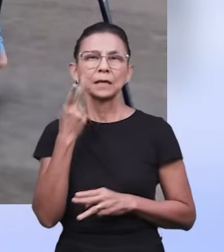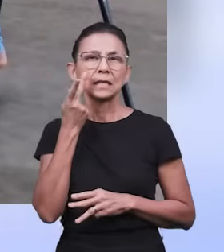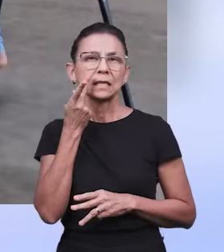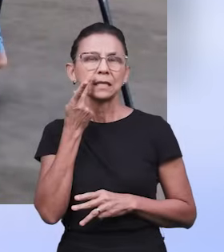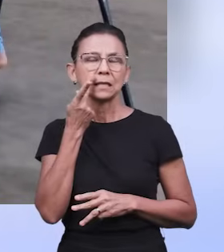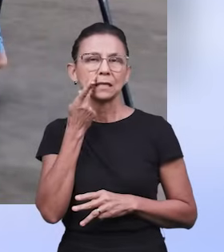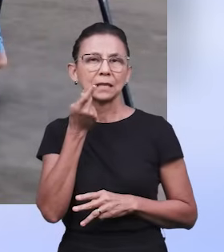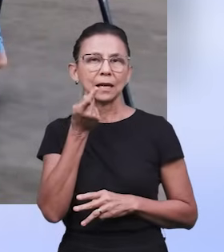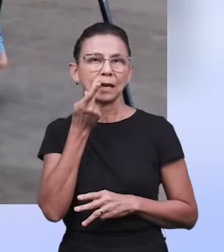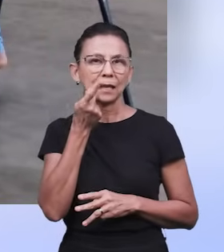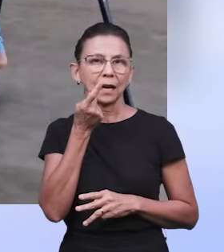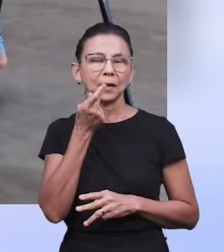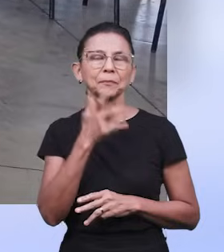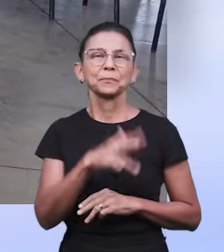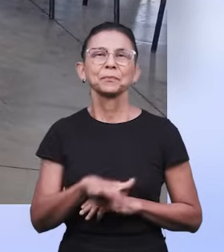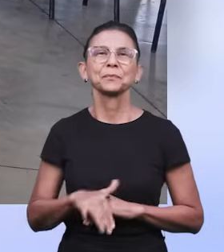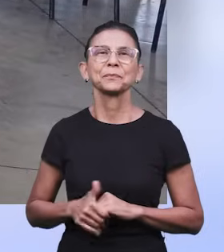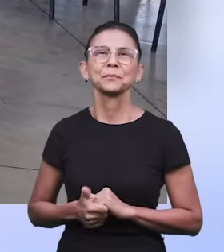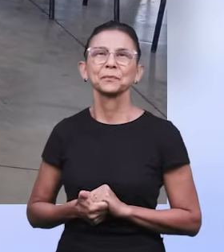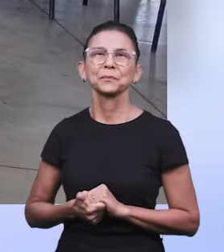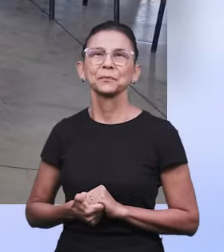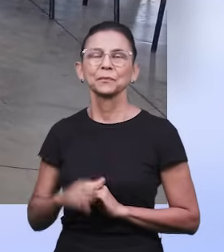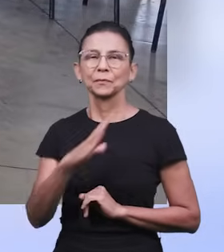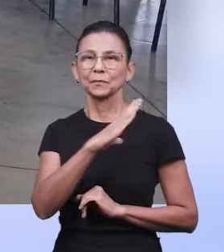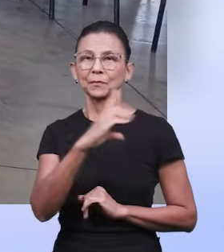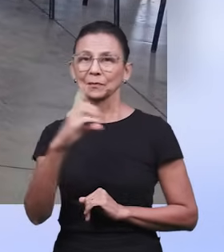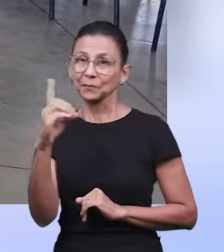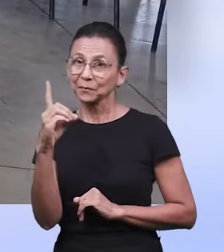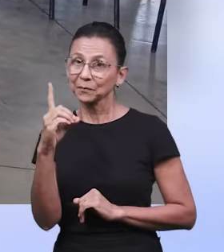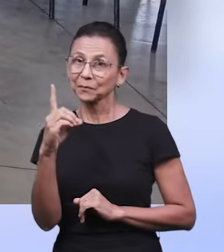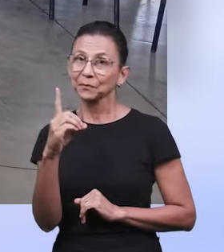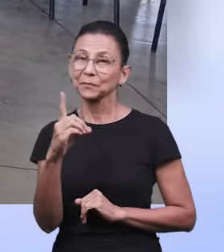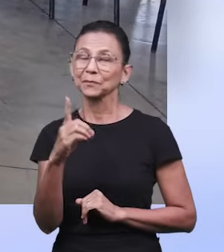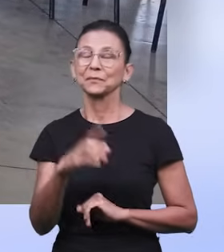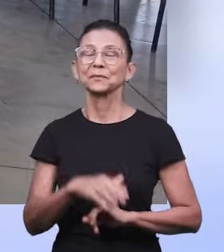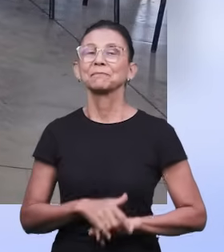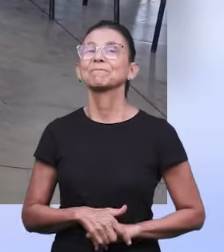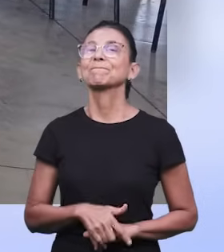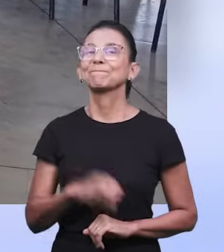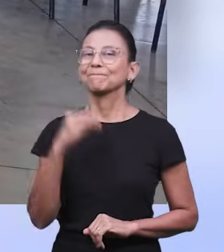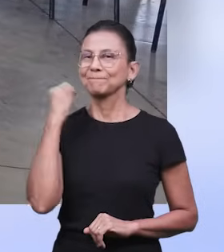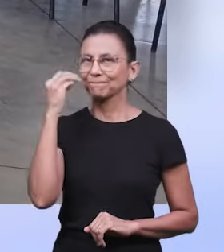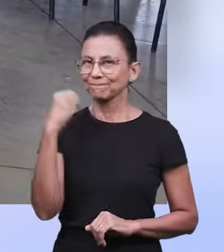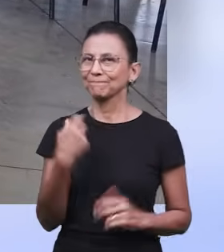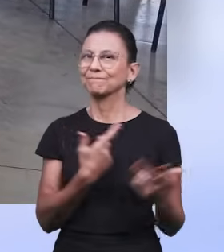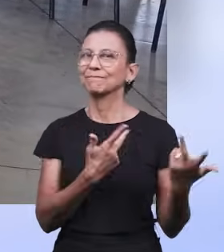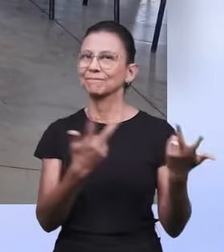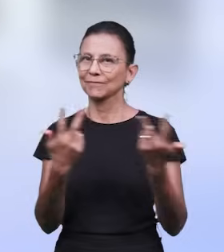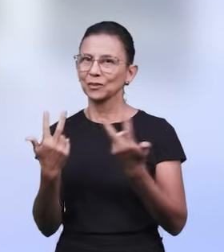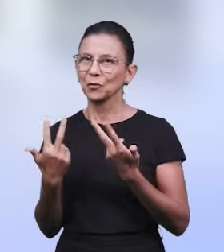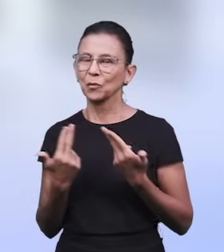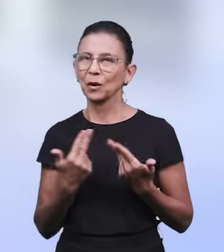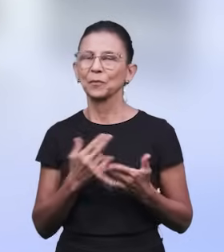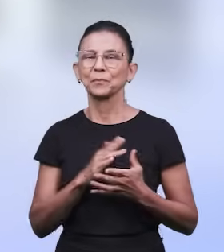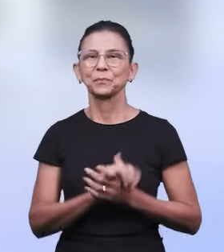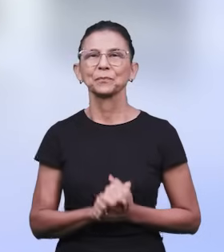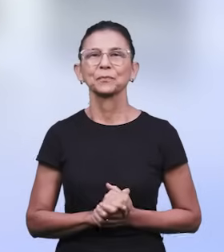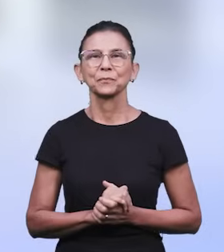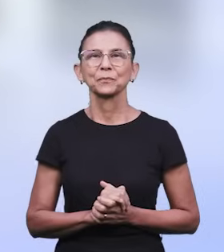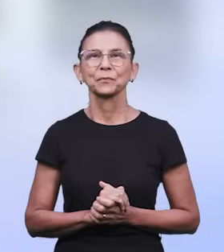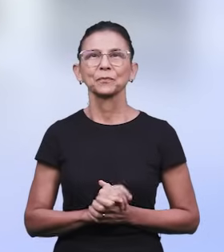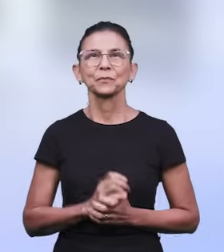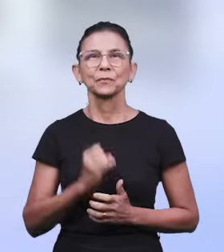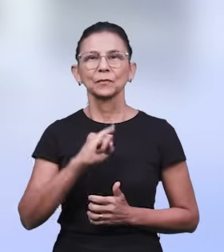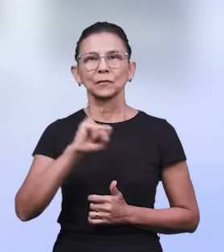Ceará, que faz parte da coordenação da região Paraíba, os irmãos também viveram essa mesma experiência. Em João